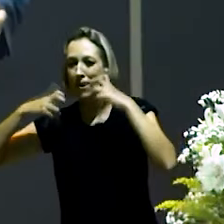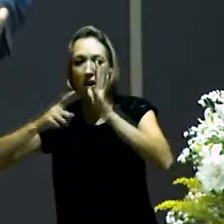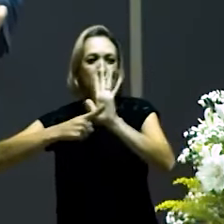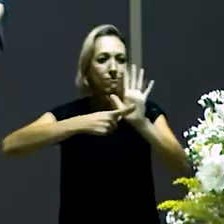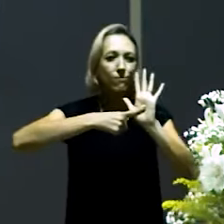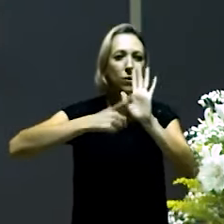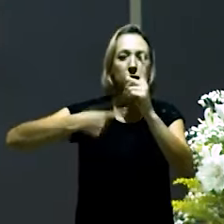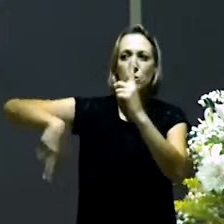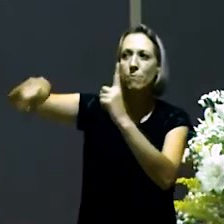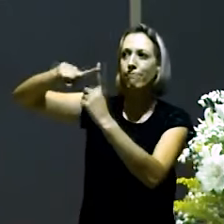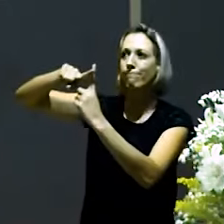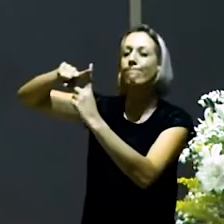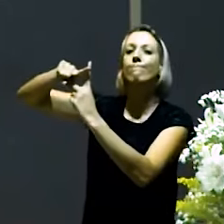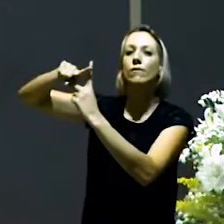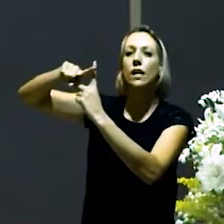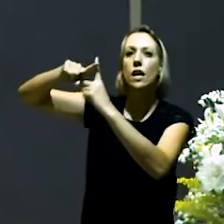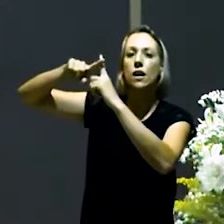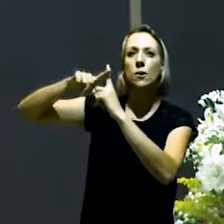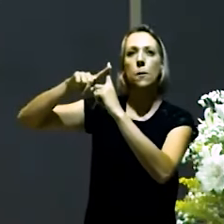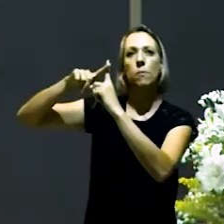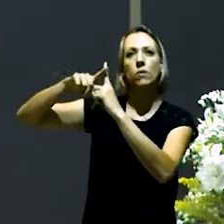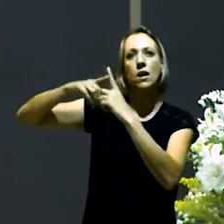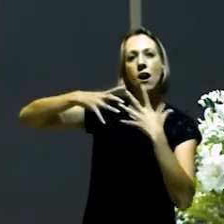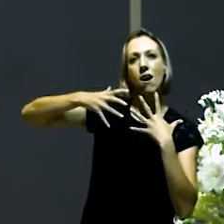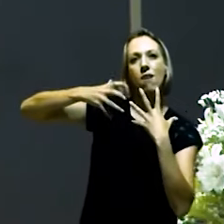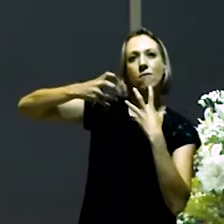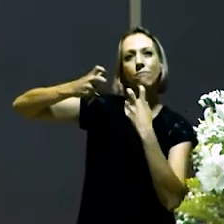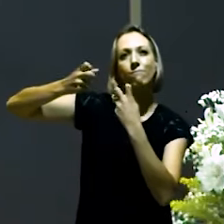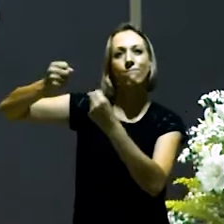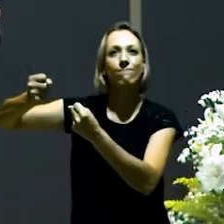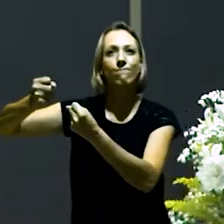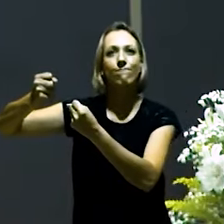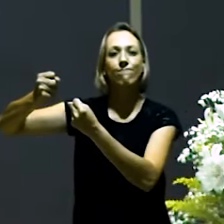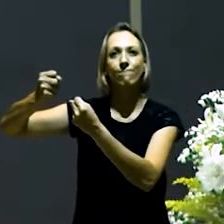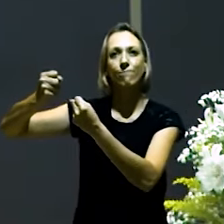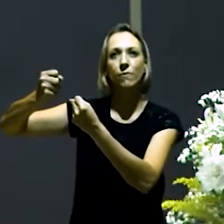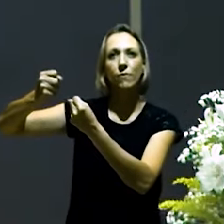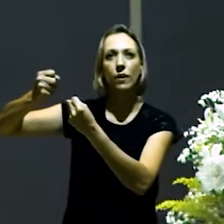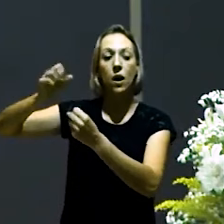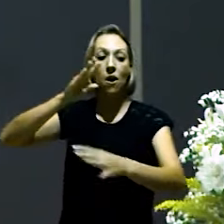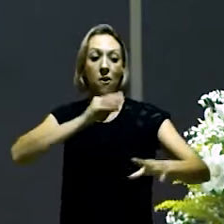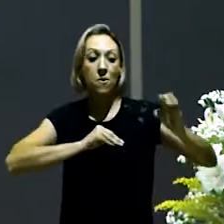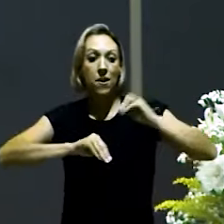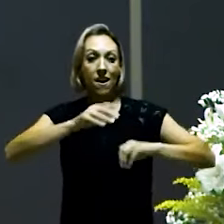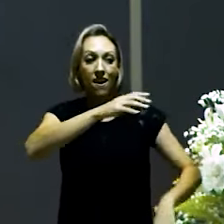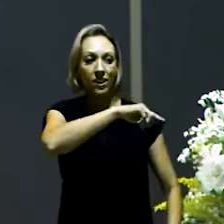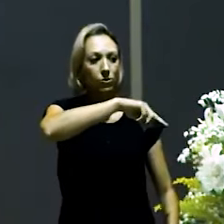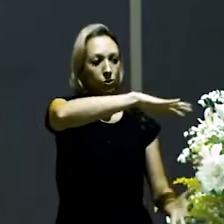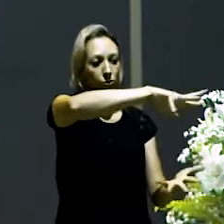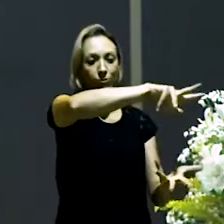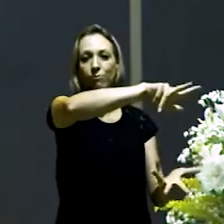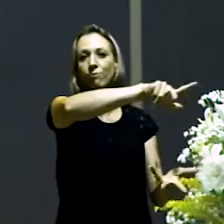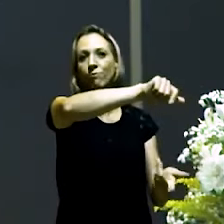despojou, Ele arrancou alguma coisa deles. Alguma coisa que estava na mão deles foi arrancada por Cristo.